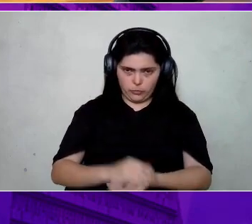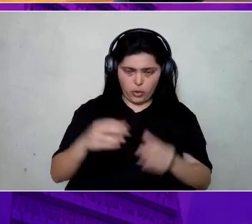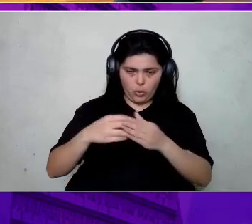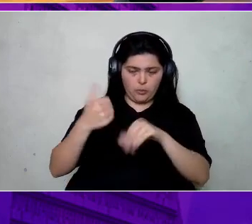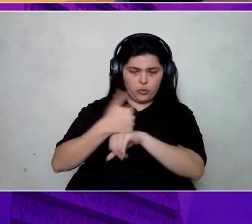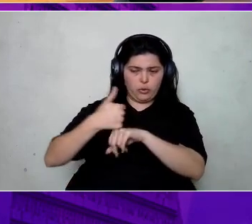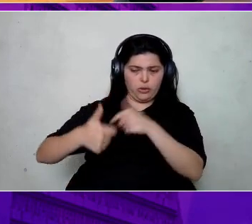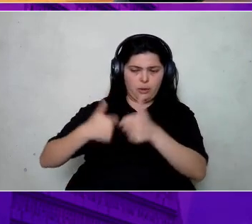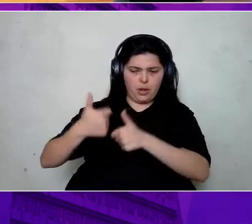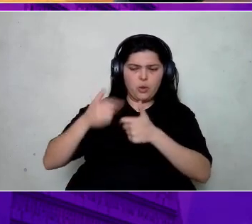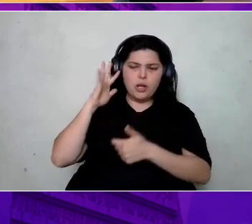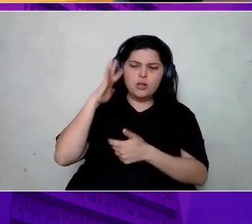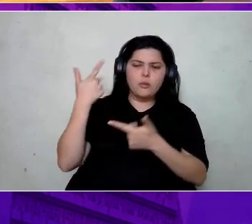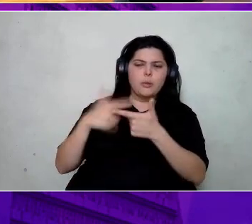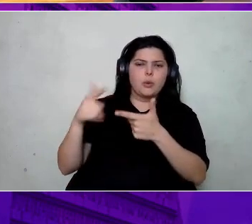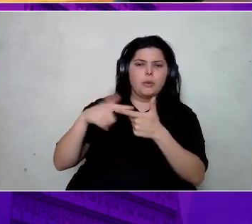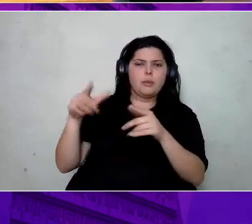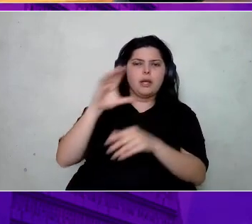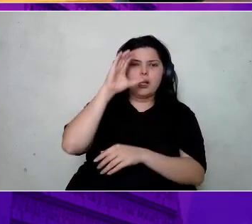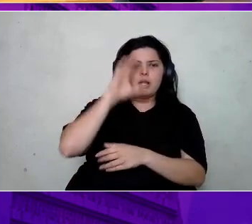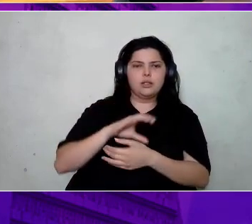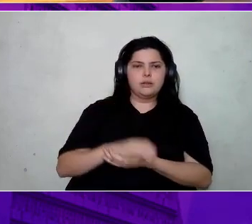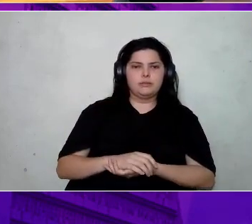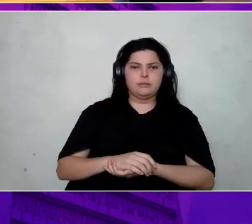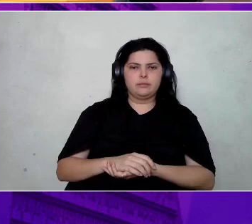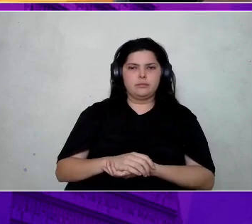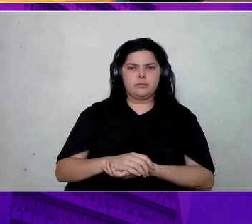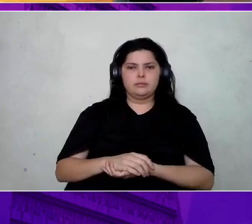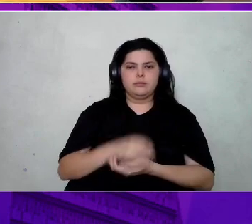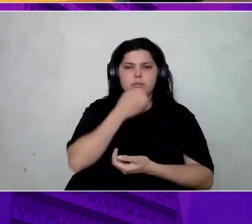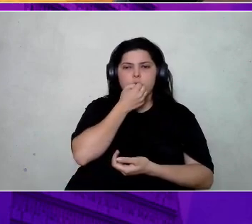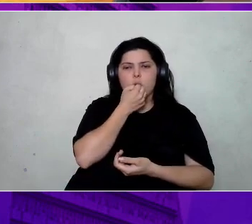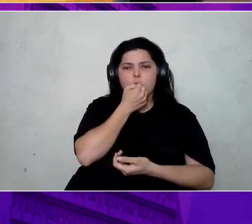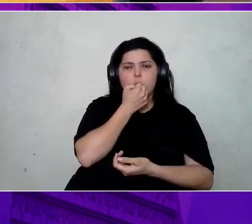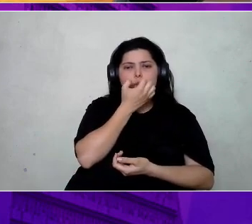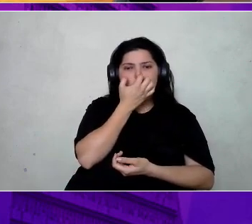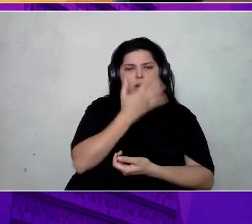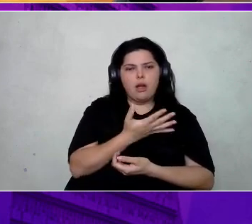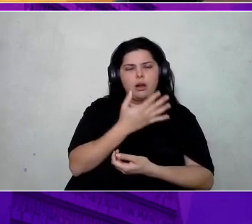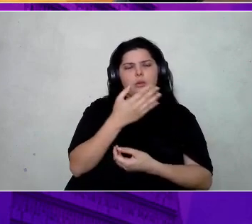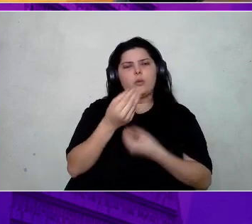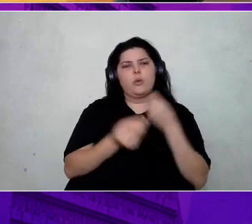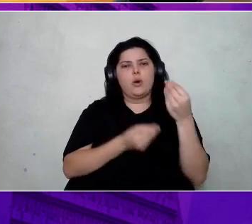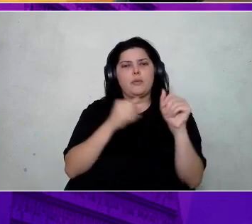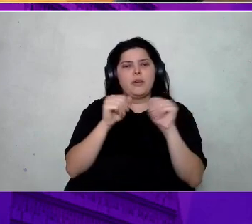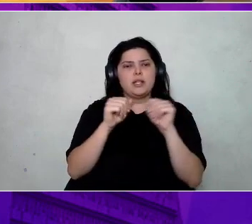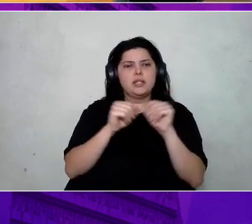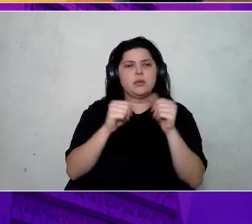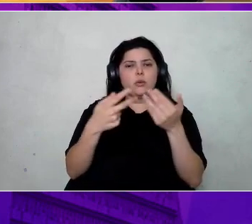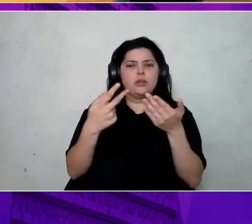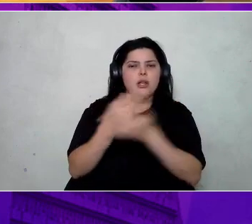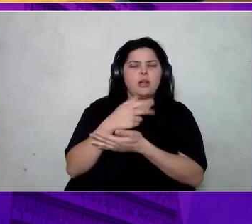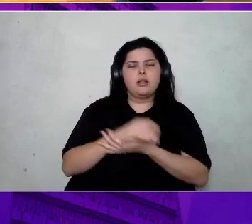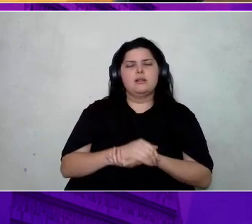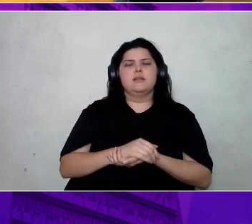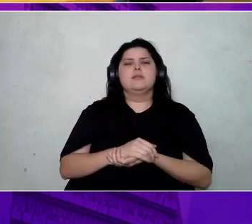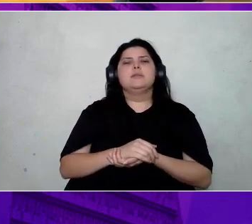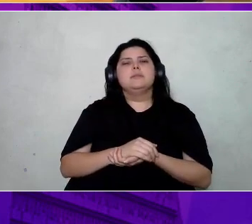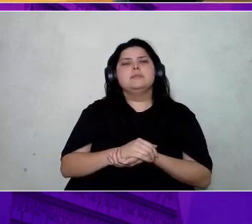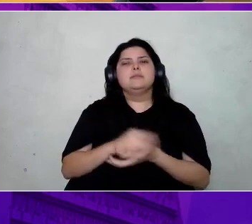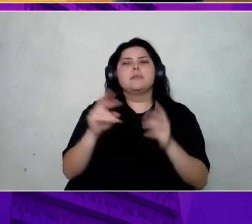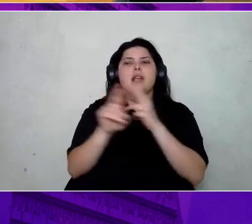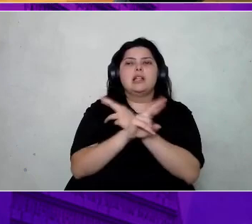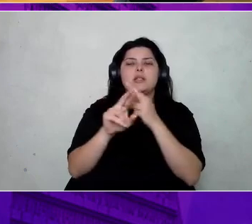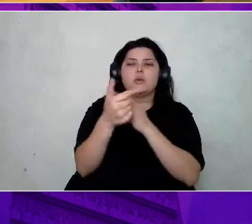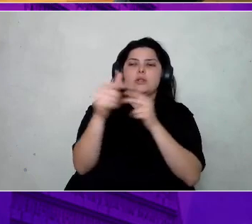resolve, né, os problemas do cliente. Então as pessoas me contaram, elas contaram como que elas trabalham, o que acontece, como que é a relação delas com os outros. Tem